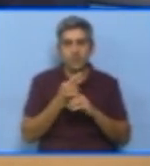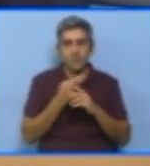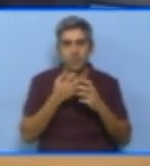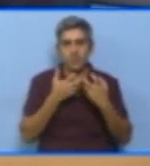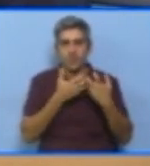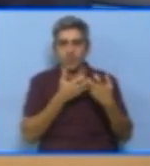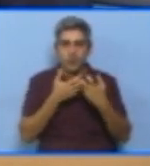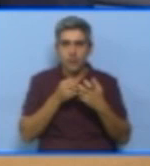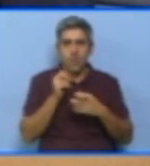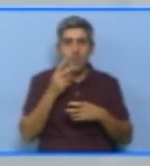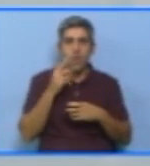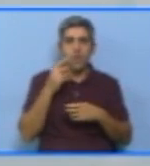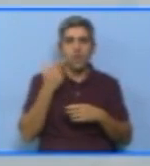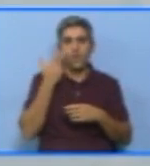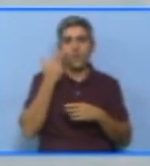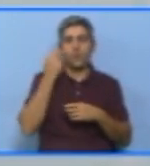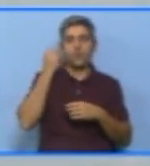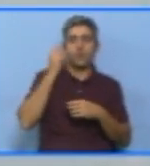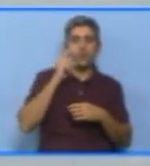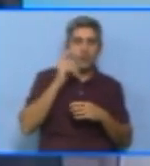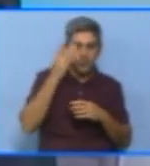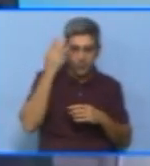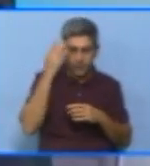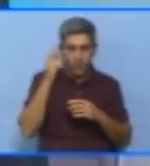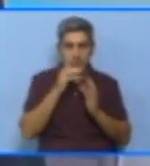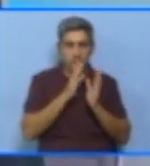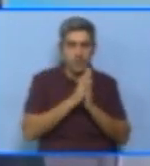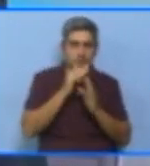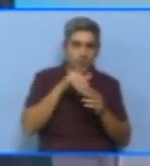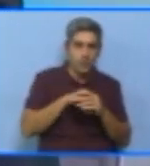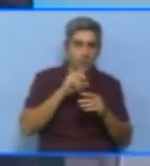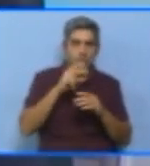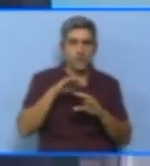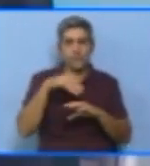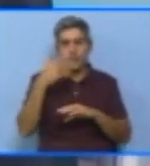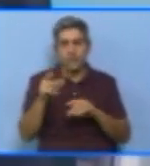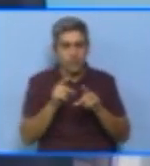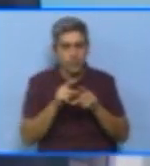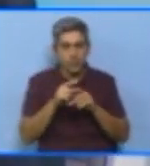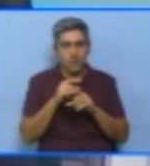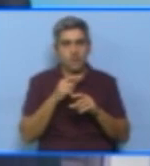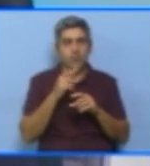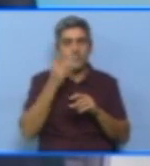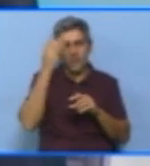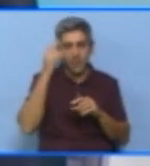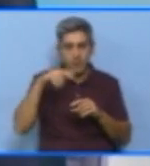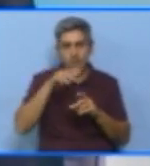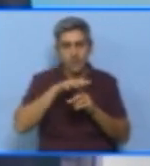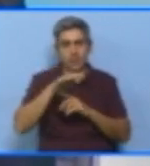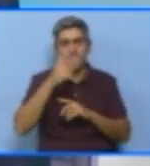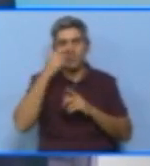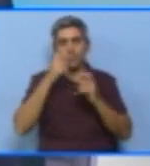vanglória. É que é muito fácil, tanto na igreja como fora da igreja, nós termos a prioridade